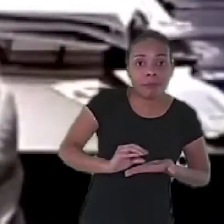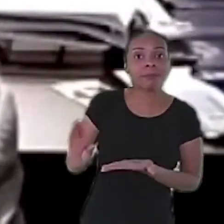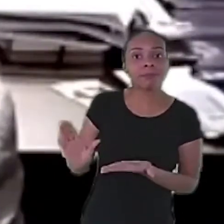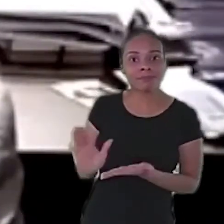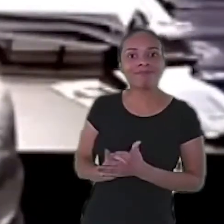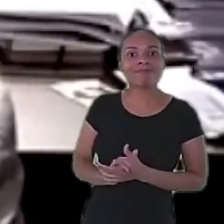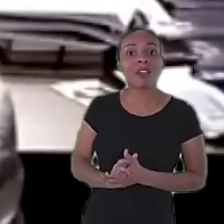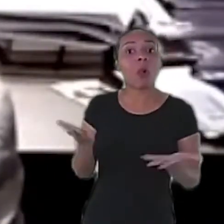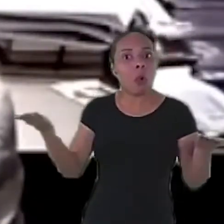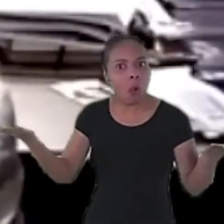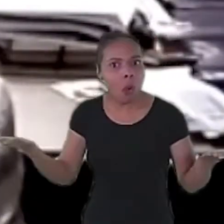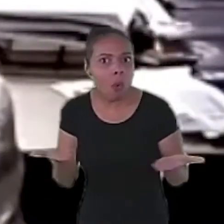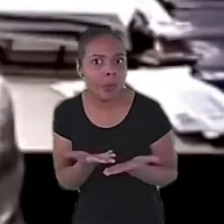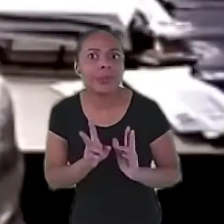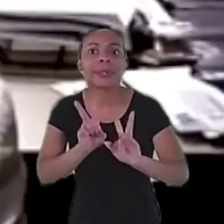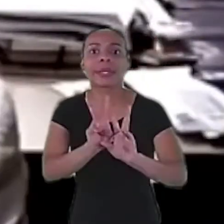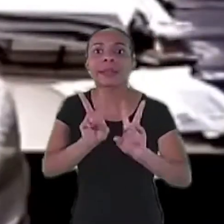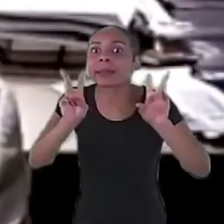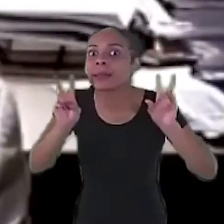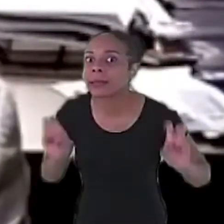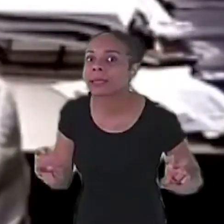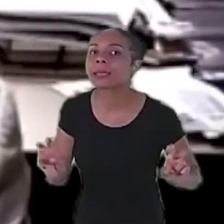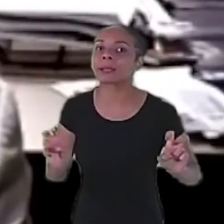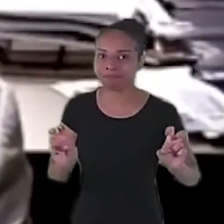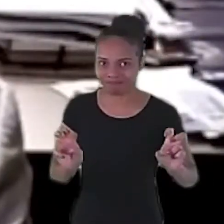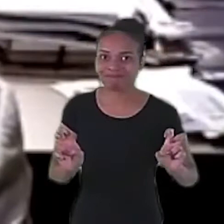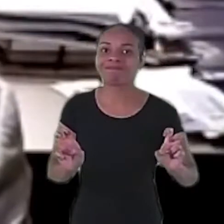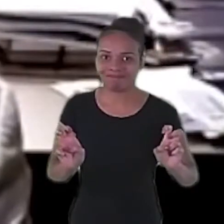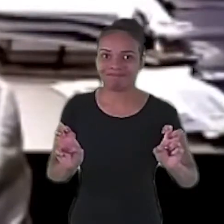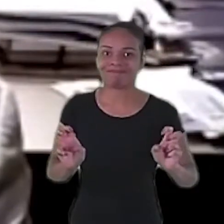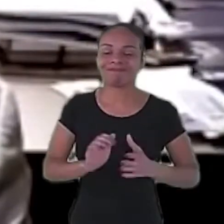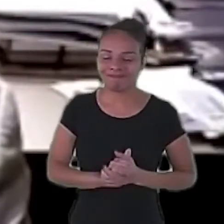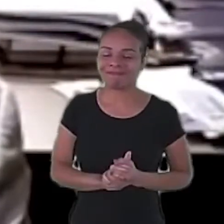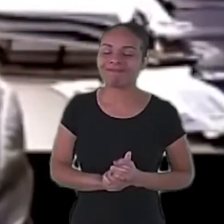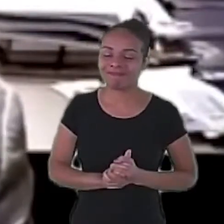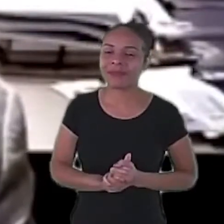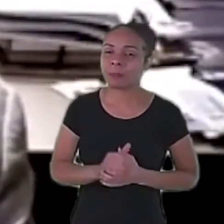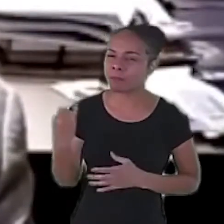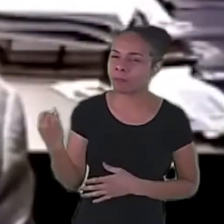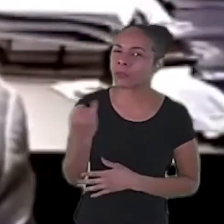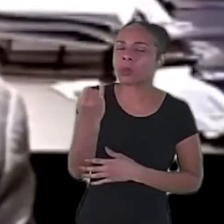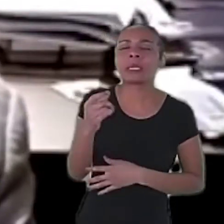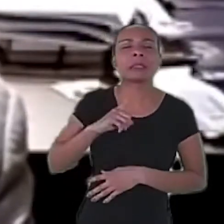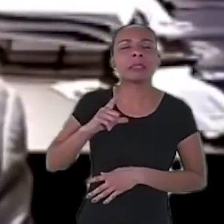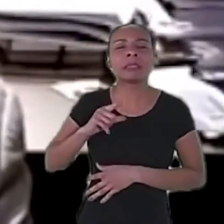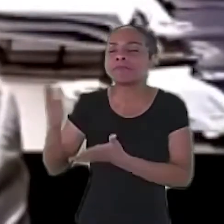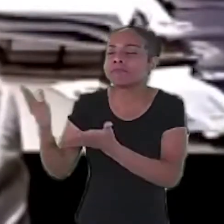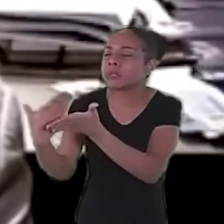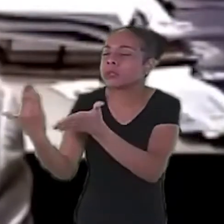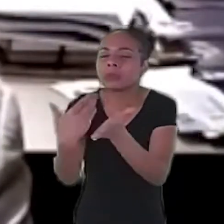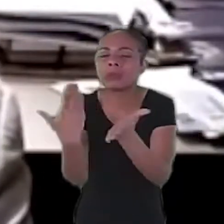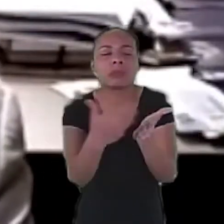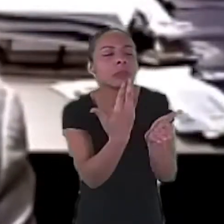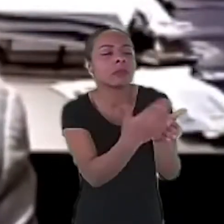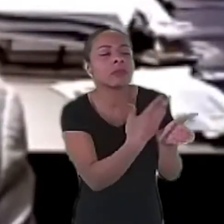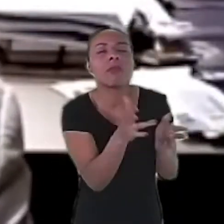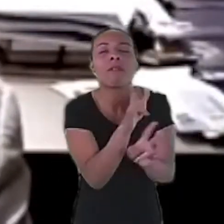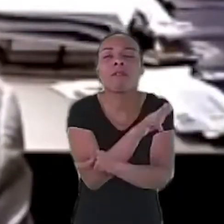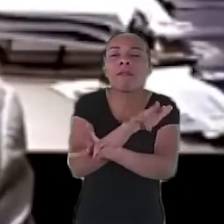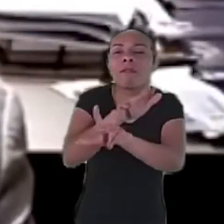do pensamento convencional que defendia a concentração. Há vários livros, inclusive de prêmios Nobel, tipo